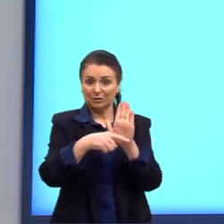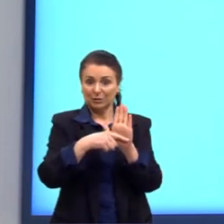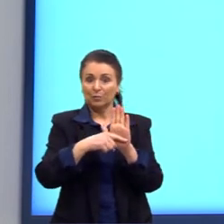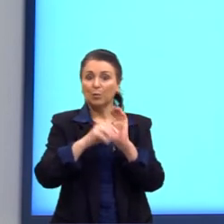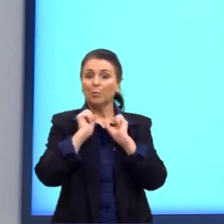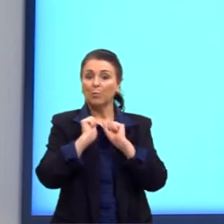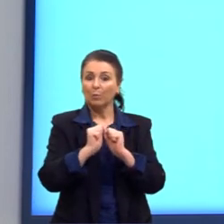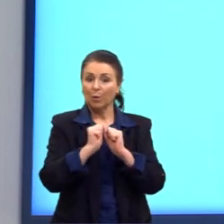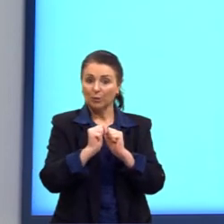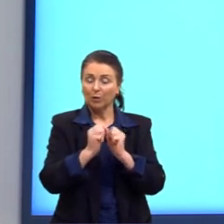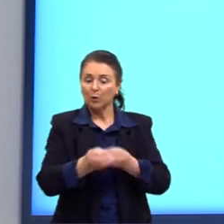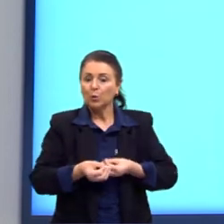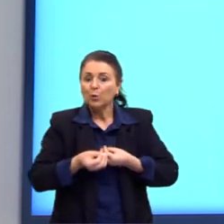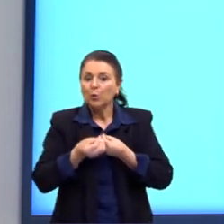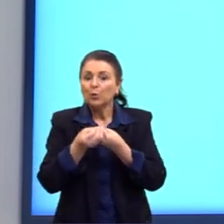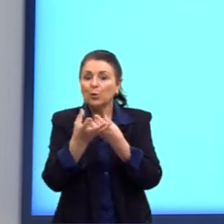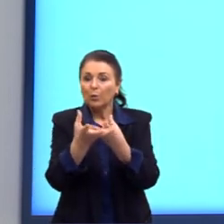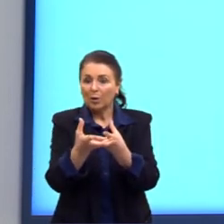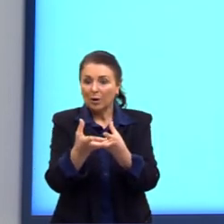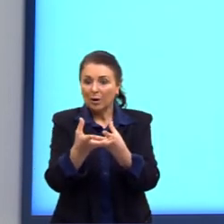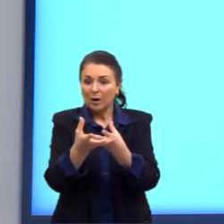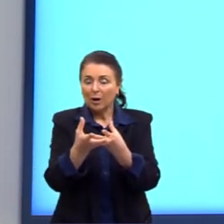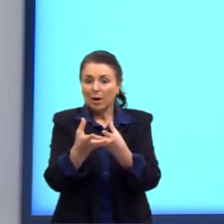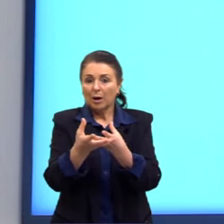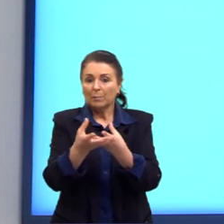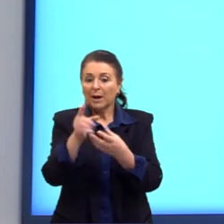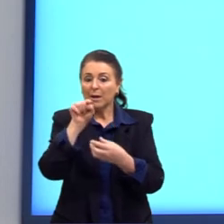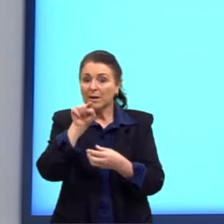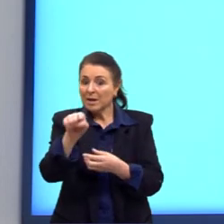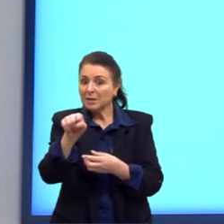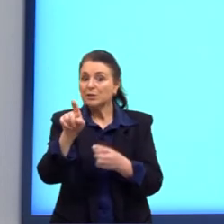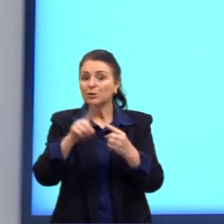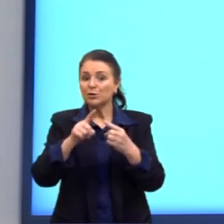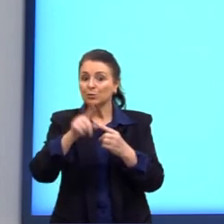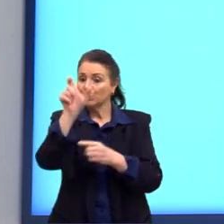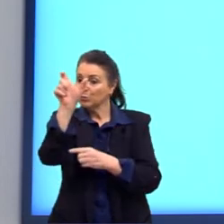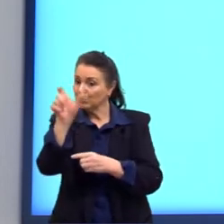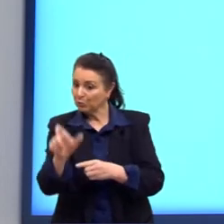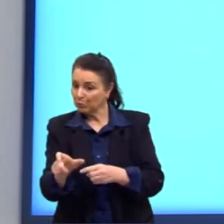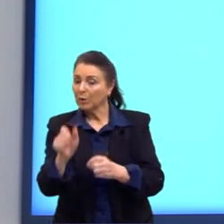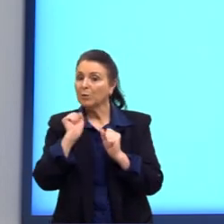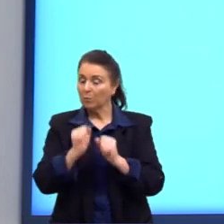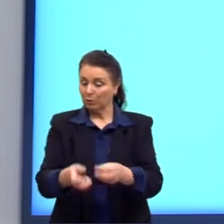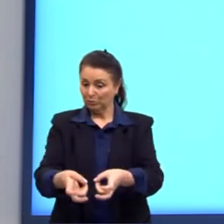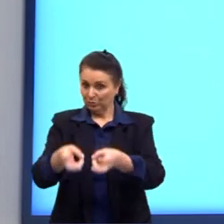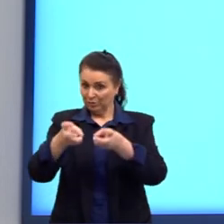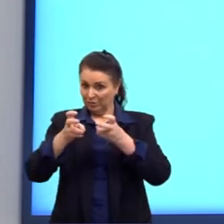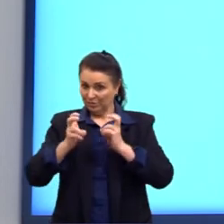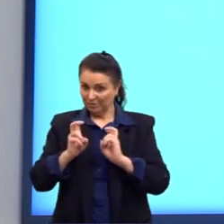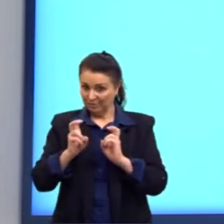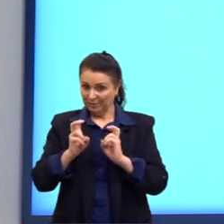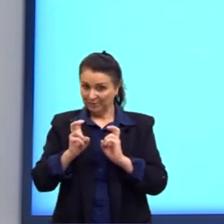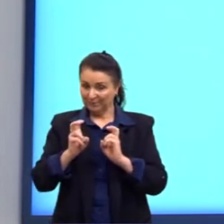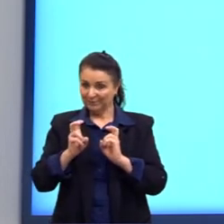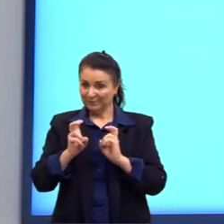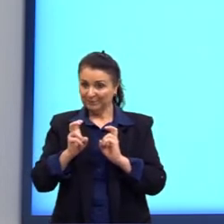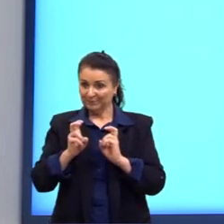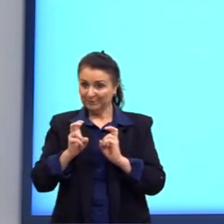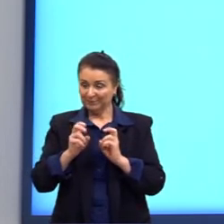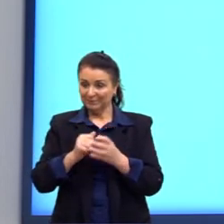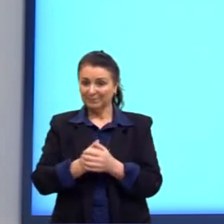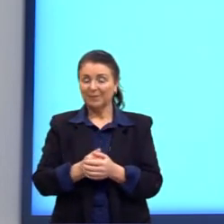doar para essas pessoas com esse tipo de sangue pode receber essas pessoas com esse tipo de sangue